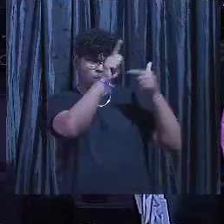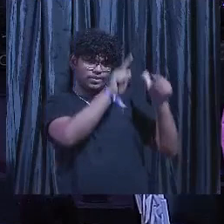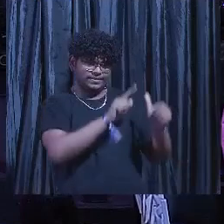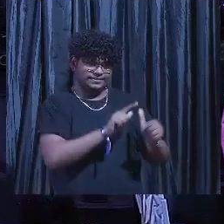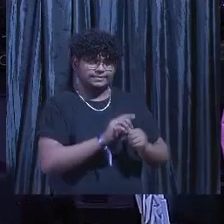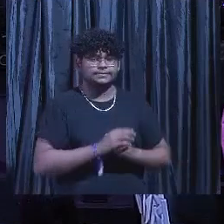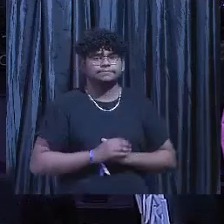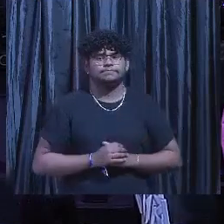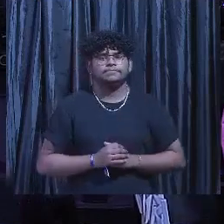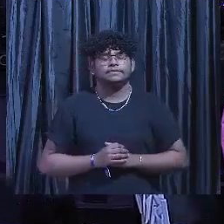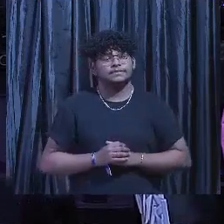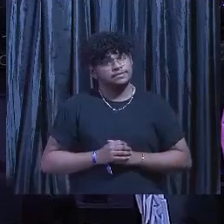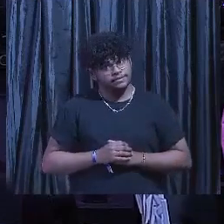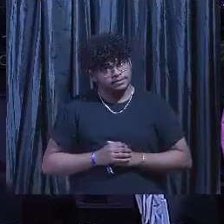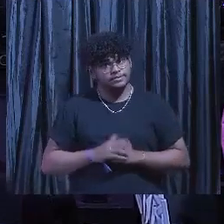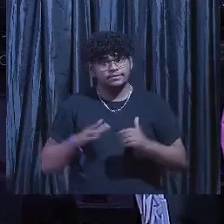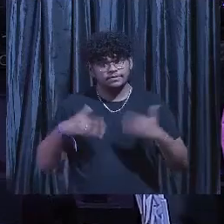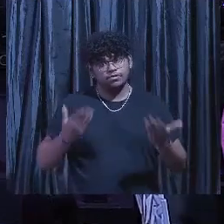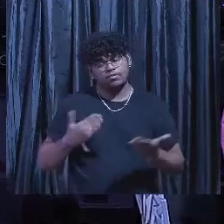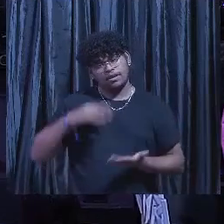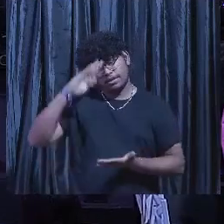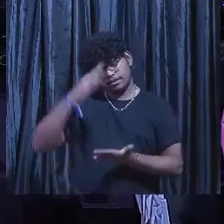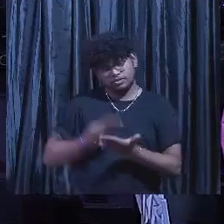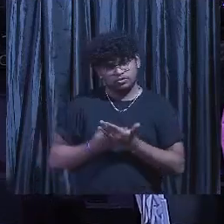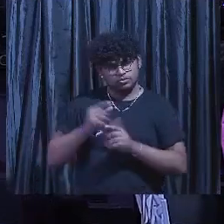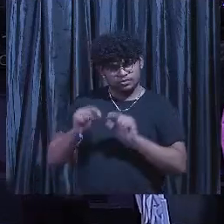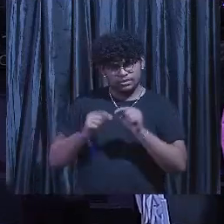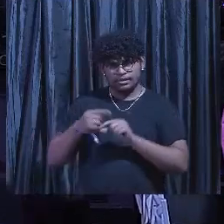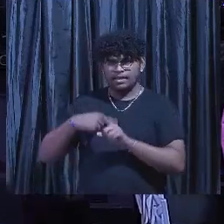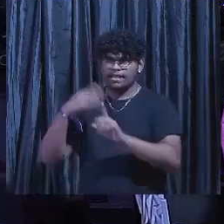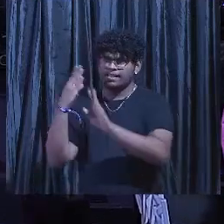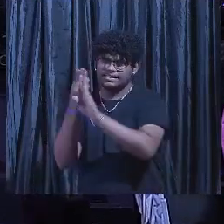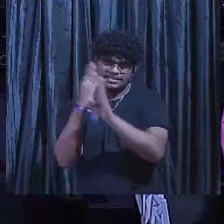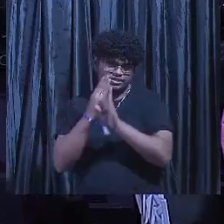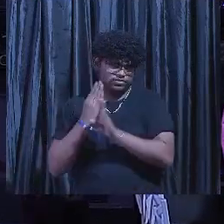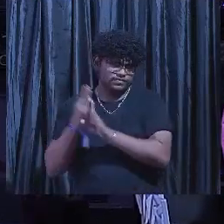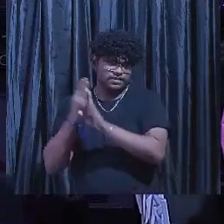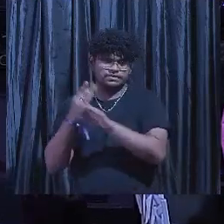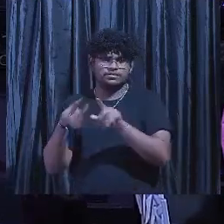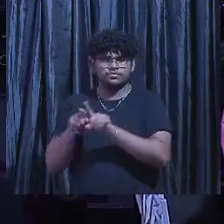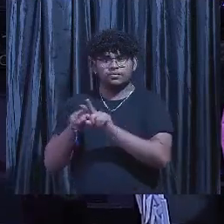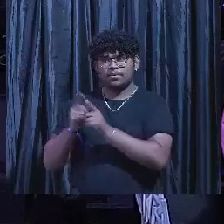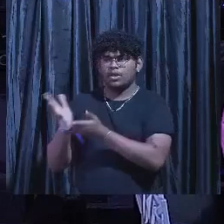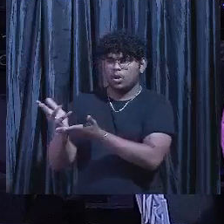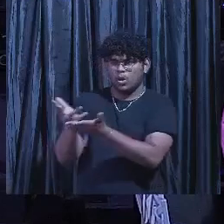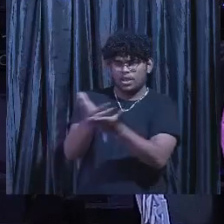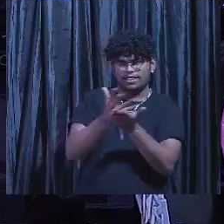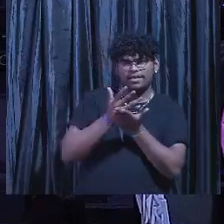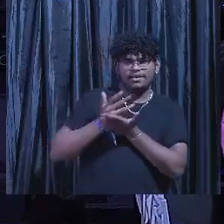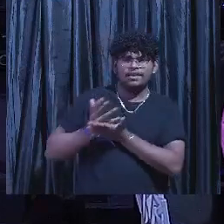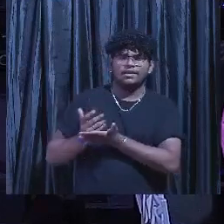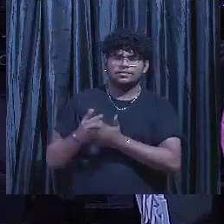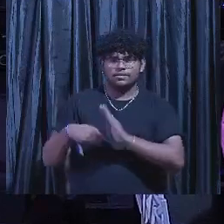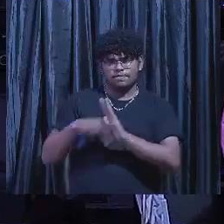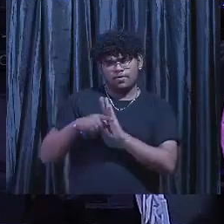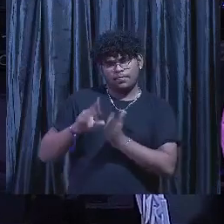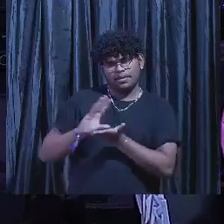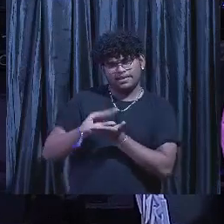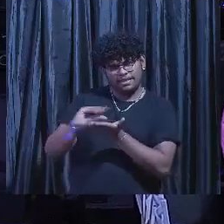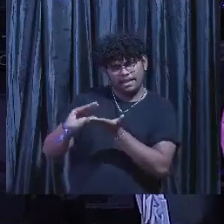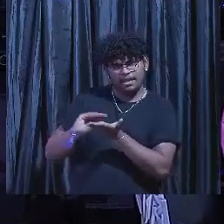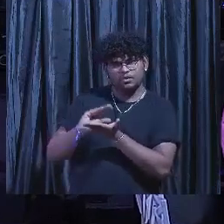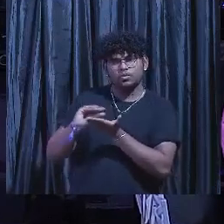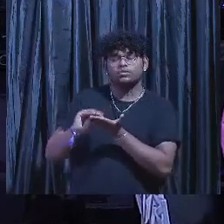que tanto a parte de identificação e de coleta e de cadeamento da cadeia de dado,